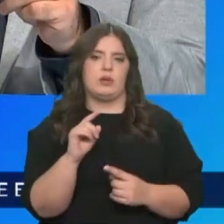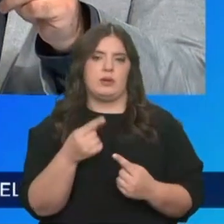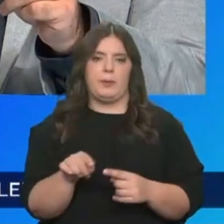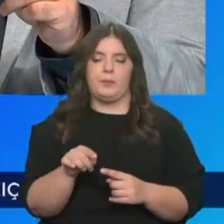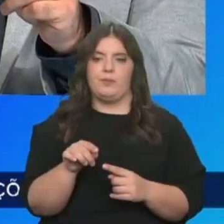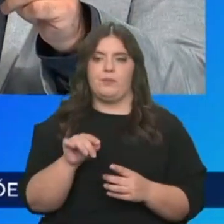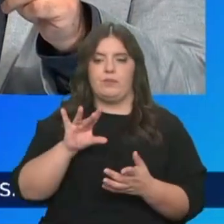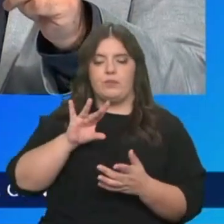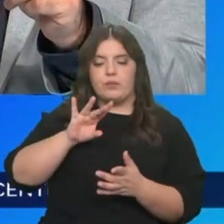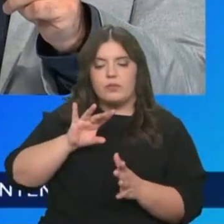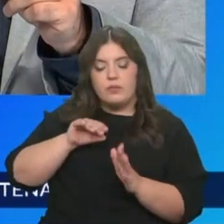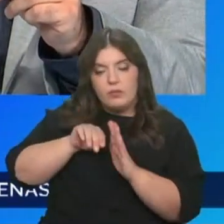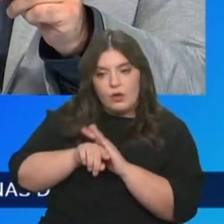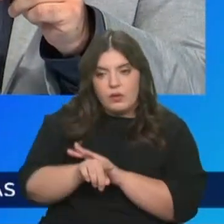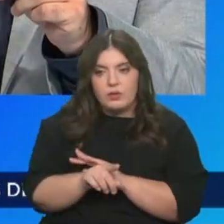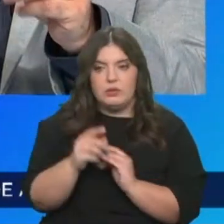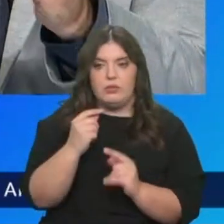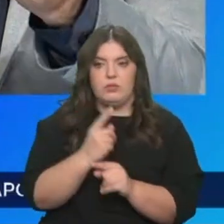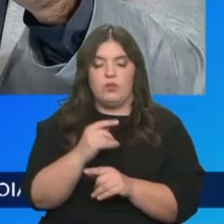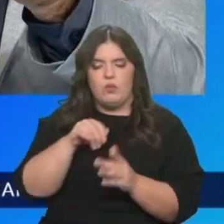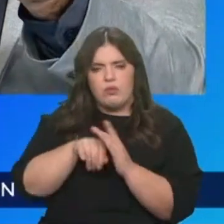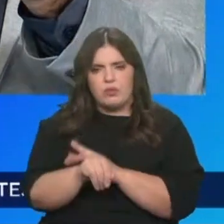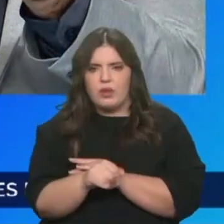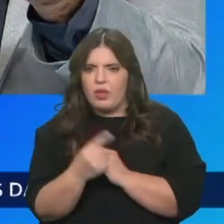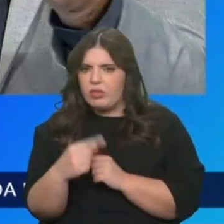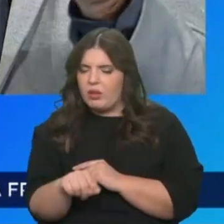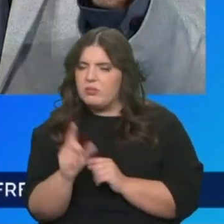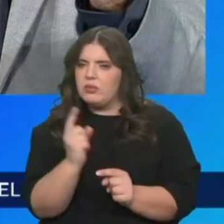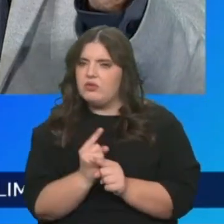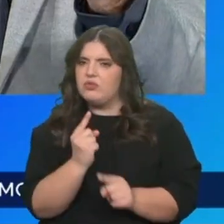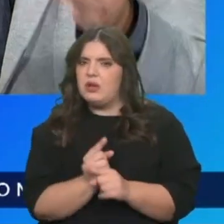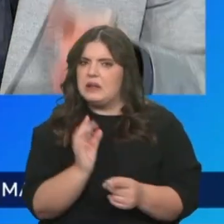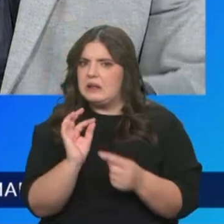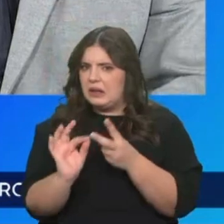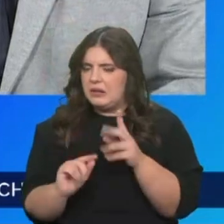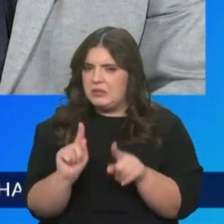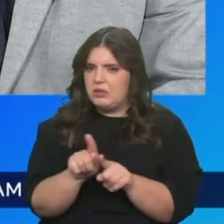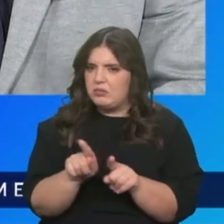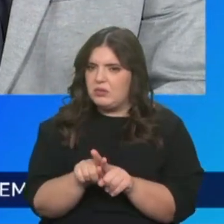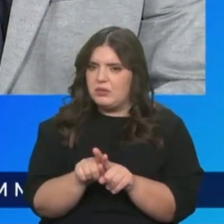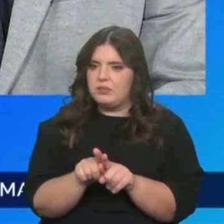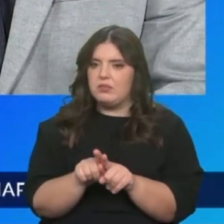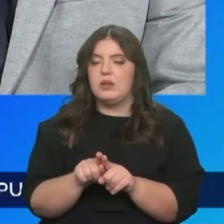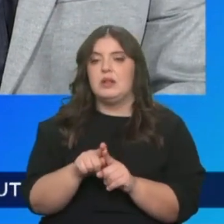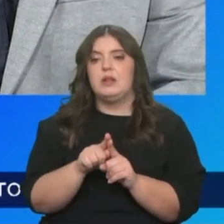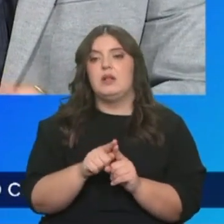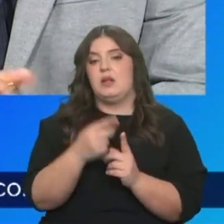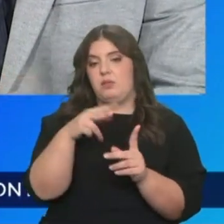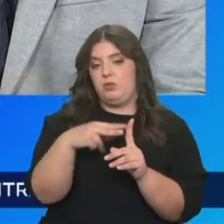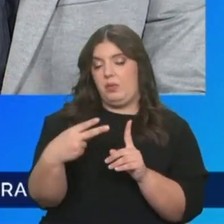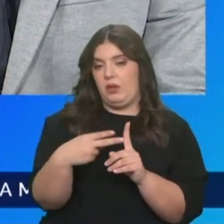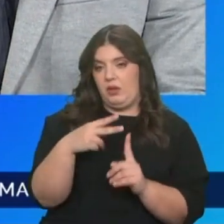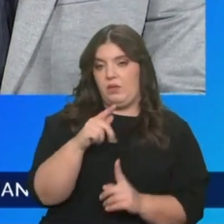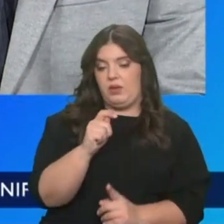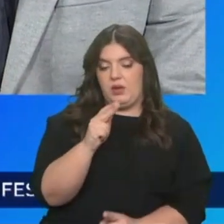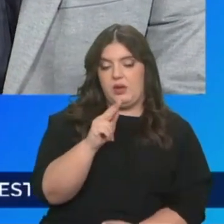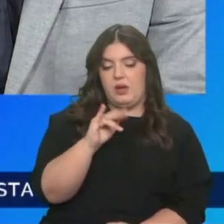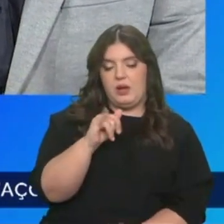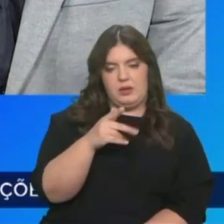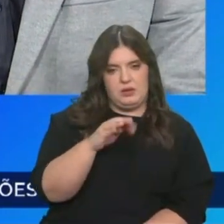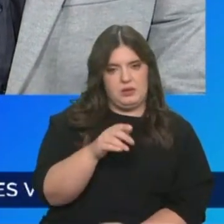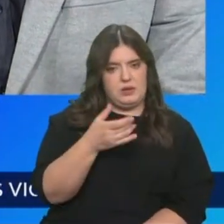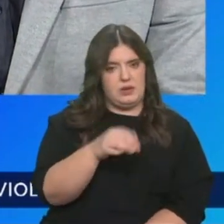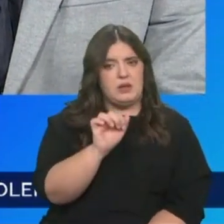mesmo poço gravitacional, ou seja, tem a mesma profundidade, tem as mesmas características? À luz de Einstein, a resposta é óbvia: sim.